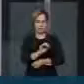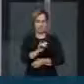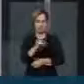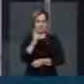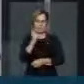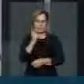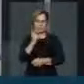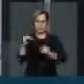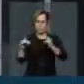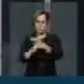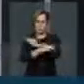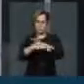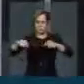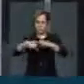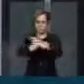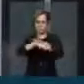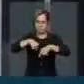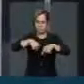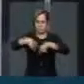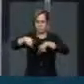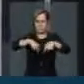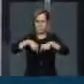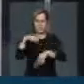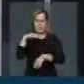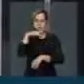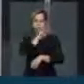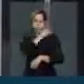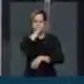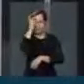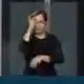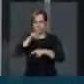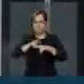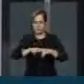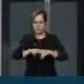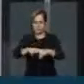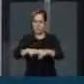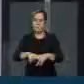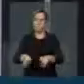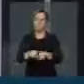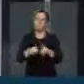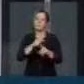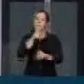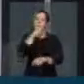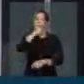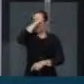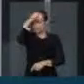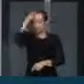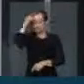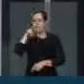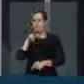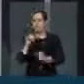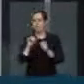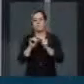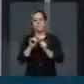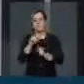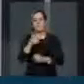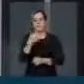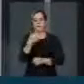vias de transporte rápido de passageiro também o prefeito vai fazer 140 Km